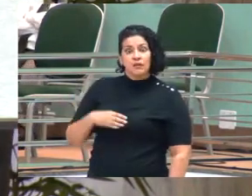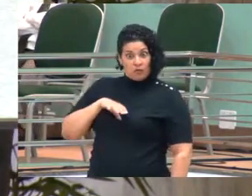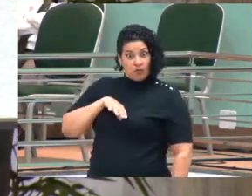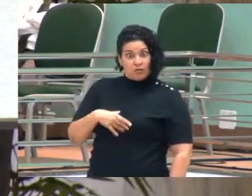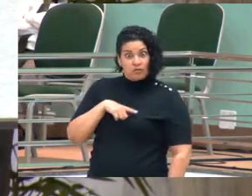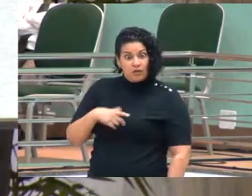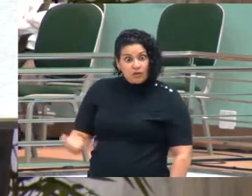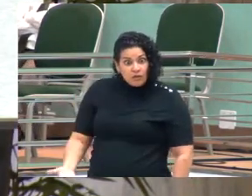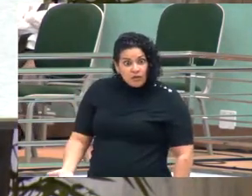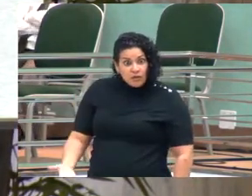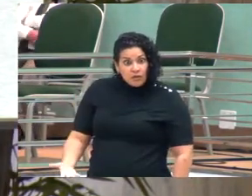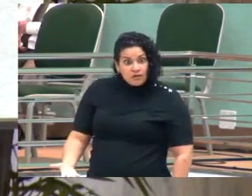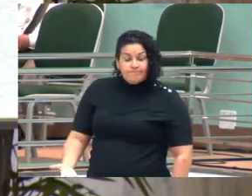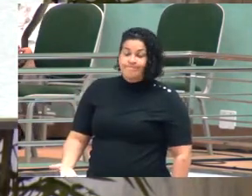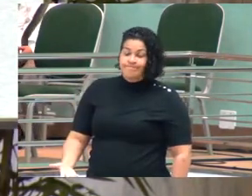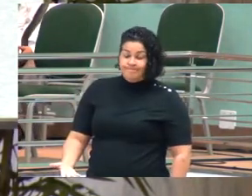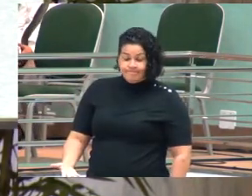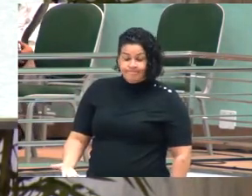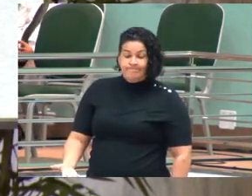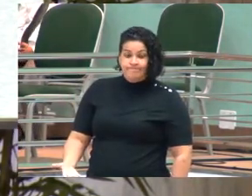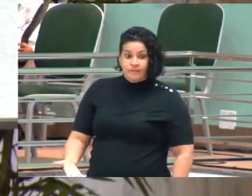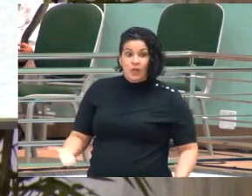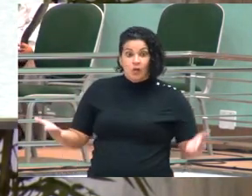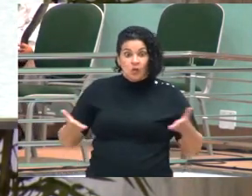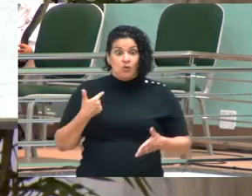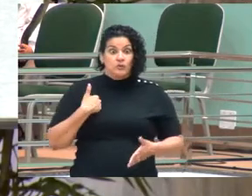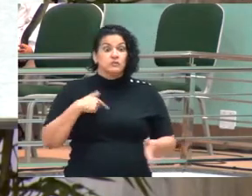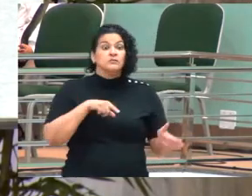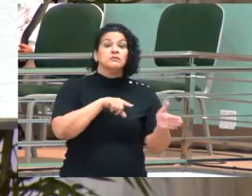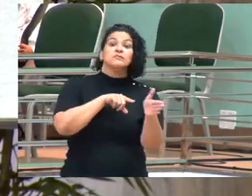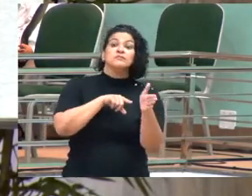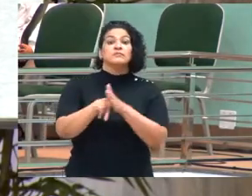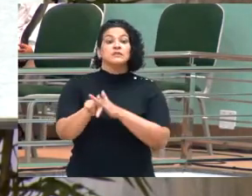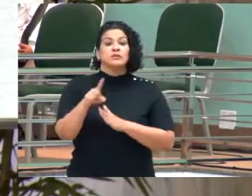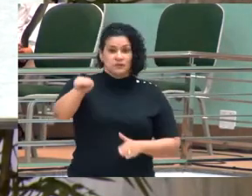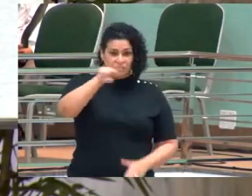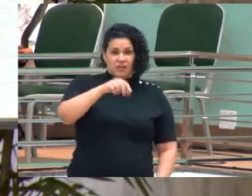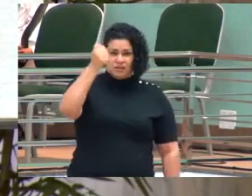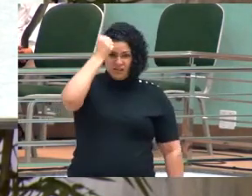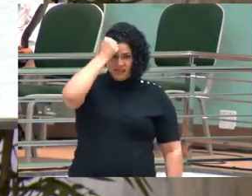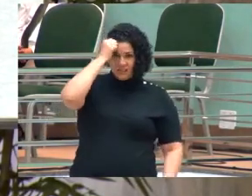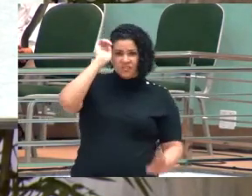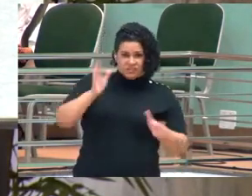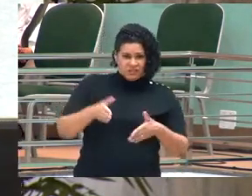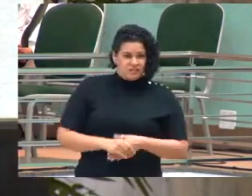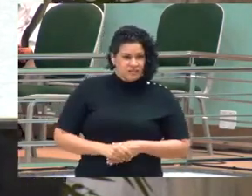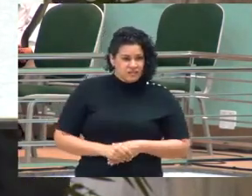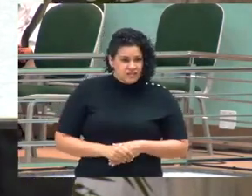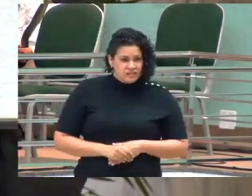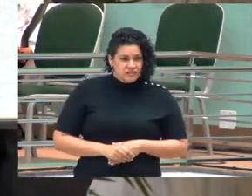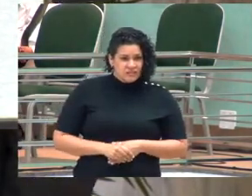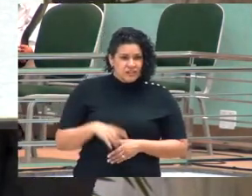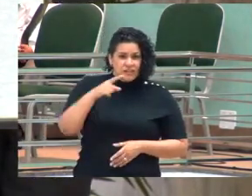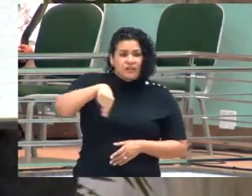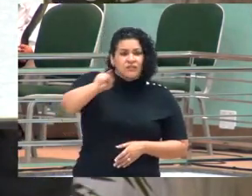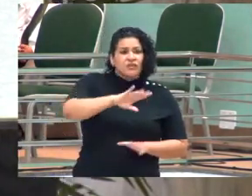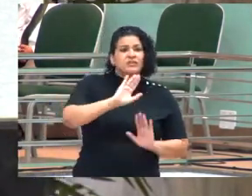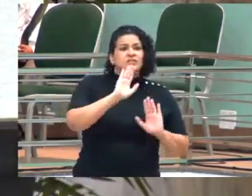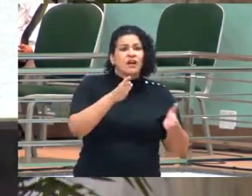hoje? Arrependei-vos. Arrependei-vos. Você já voltou para o Senhor Jesus